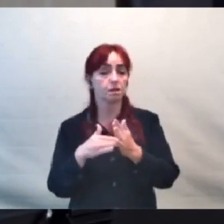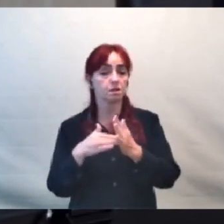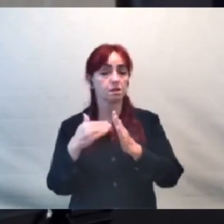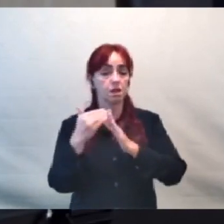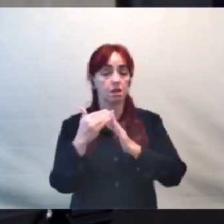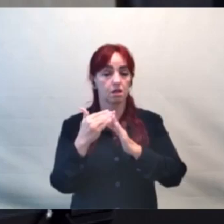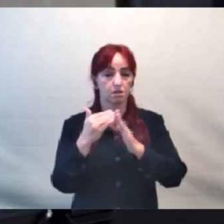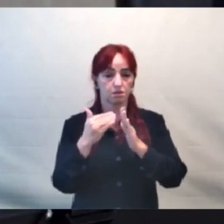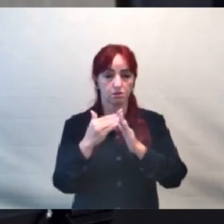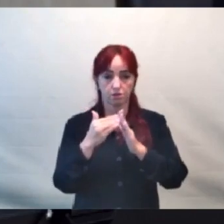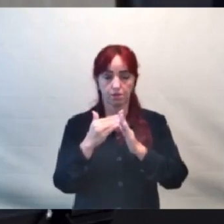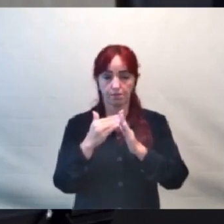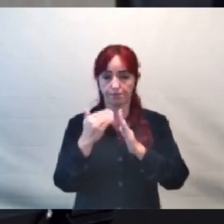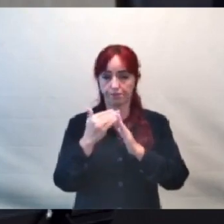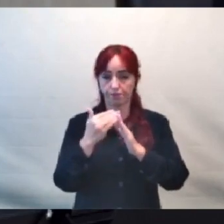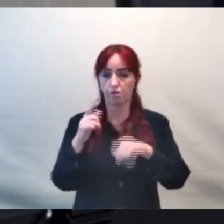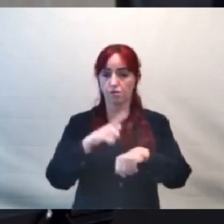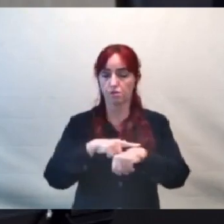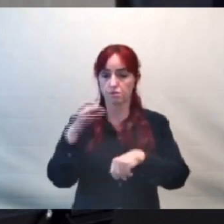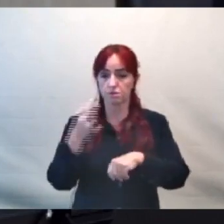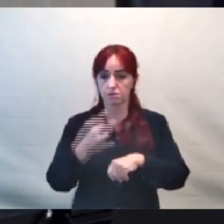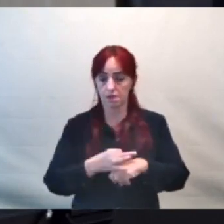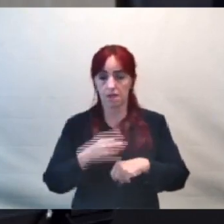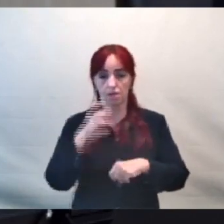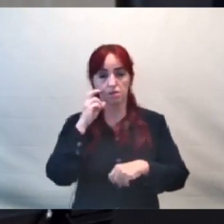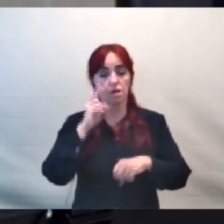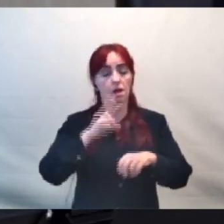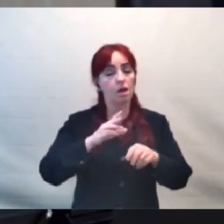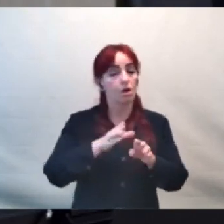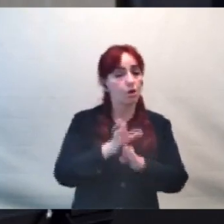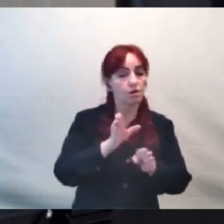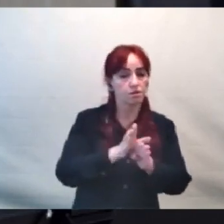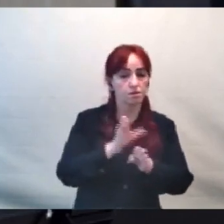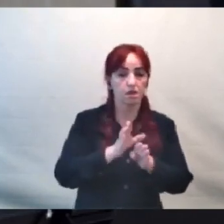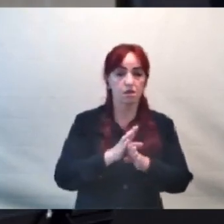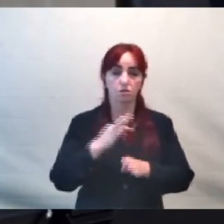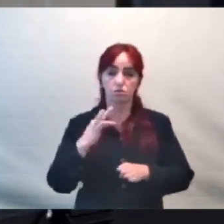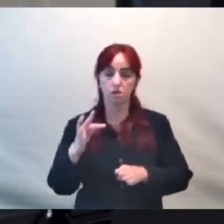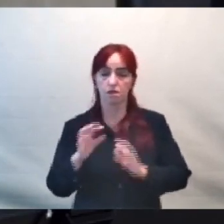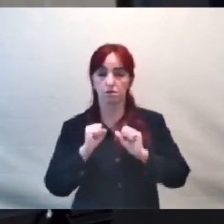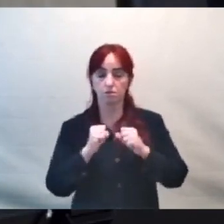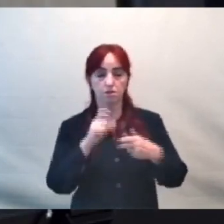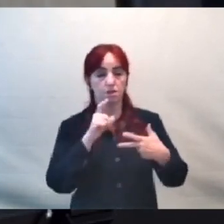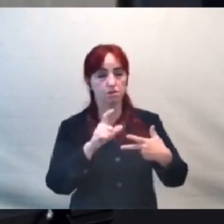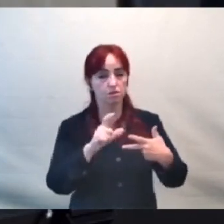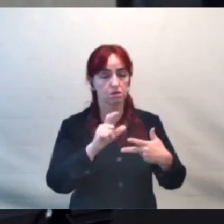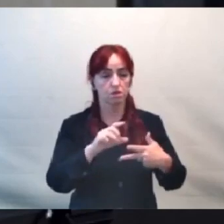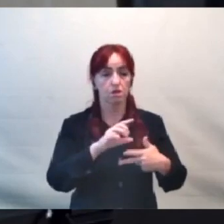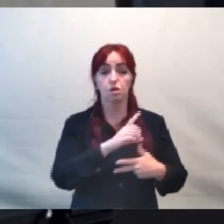da orientação técnica do Poder Executivo. Será do dia 4 ao dia